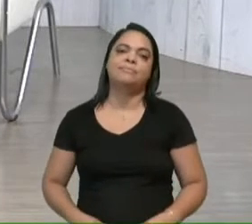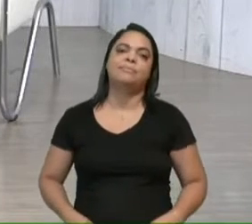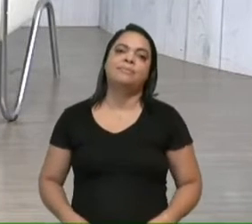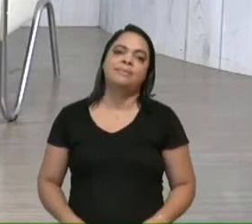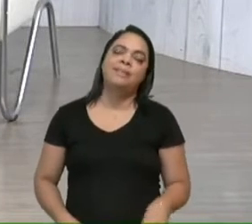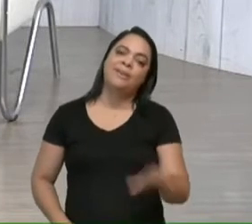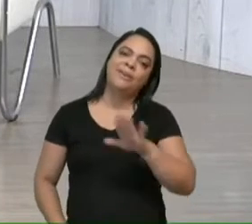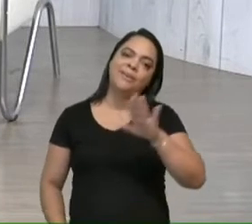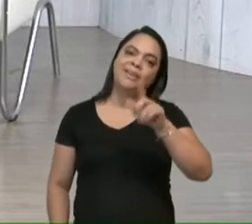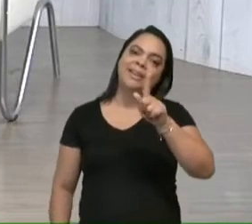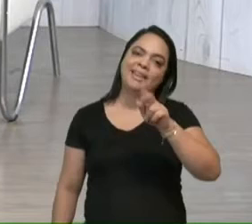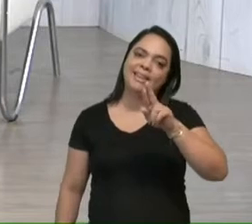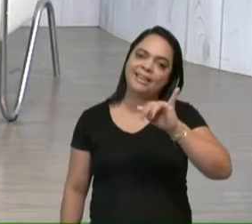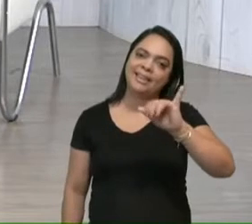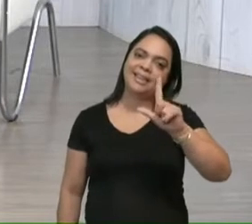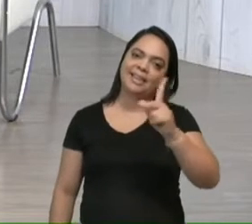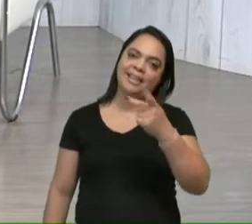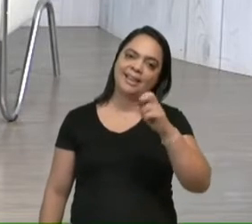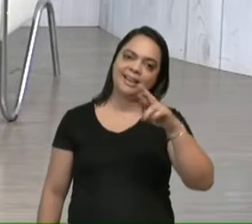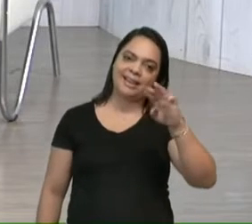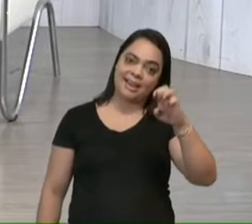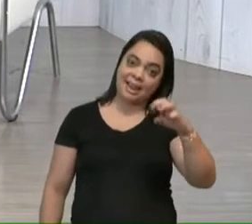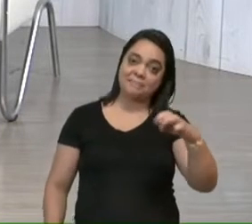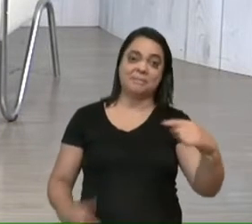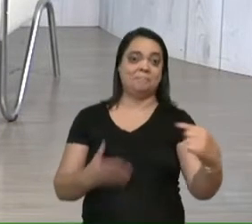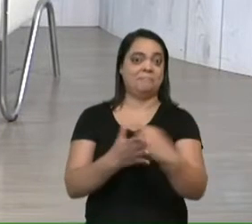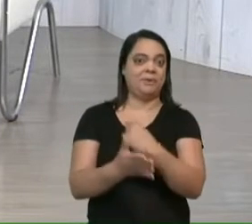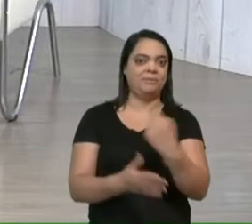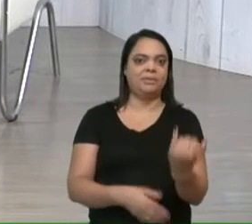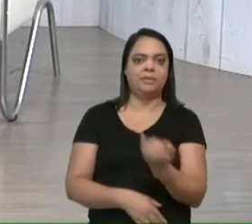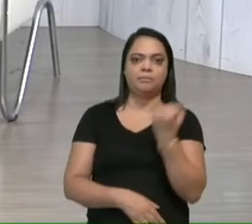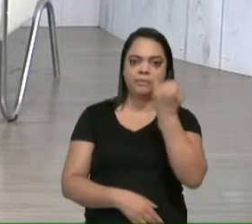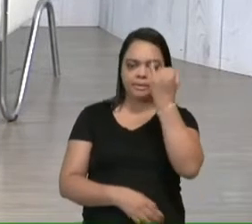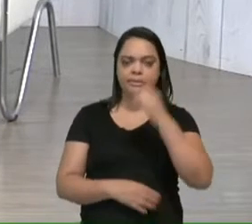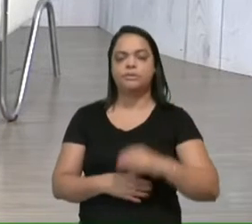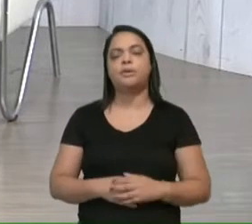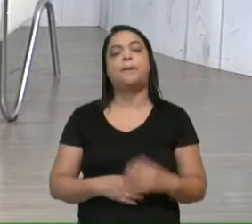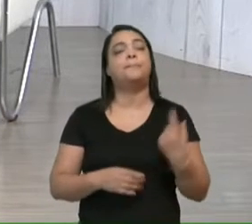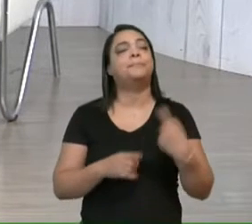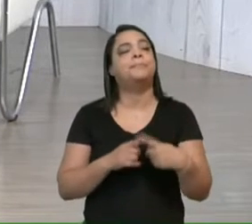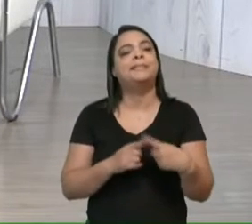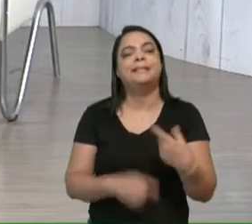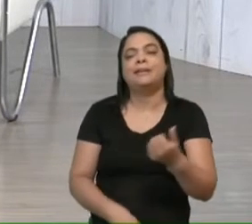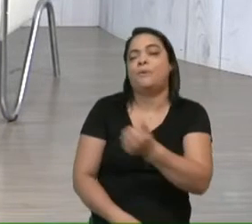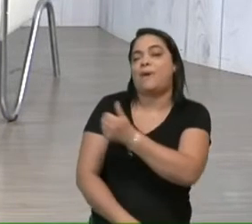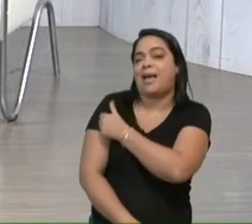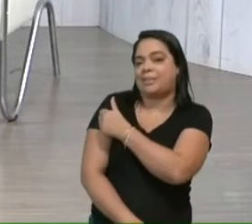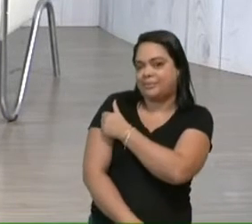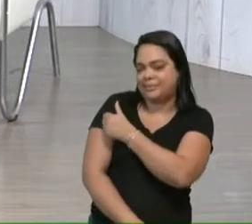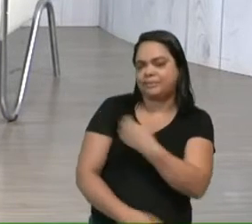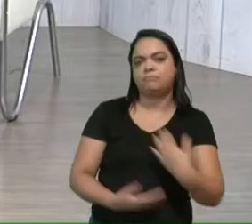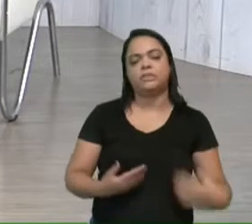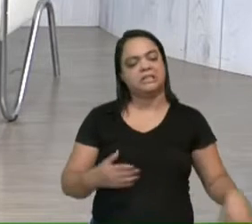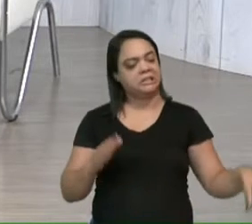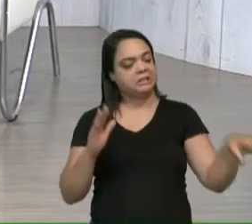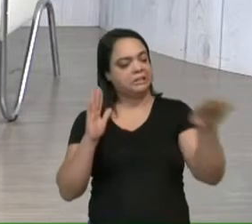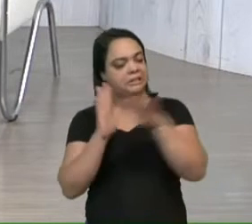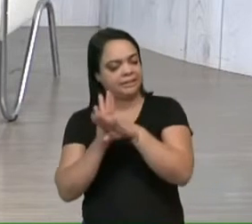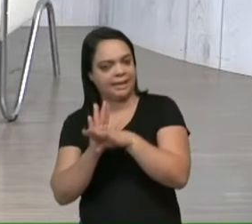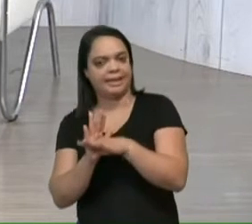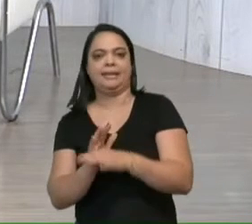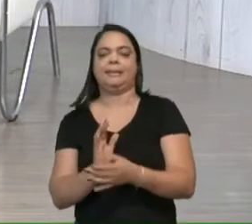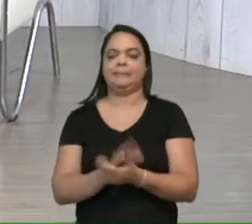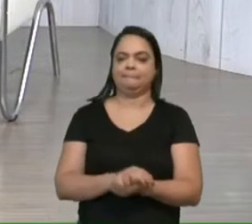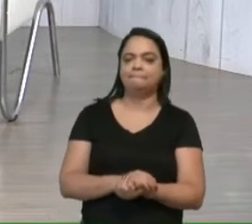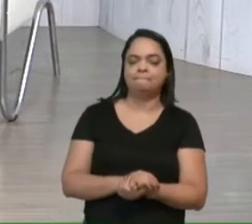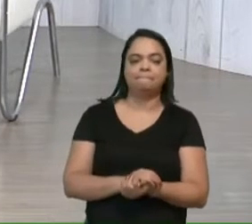Olá Guilherme Nossa uma pergunta assim muito importante por quê Porque o estudante ele chega na nossa casa que passa